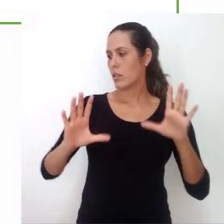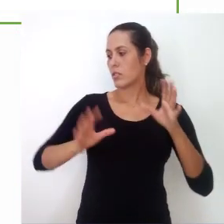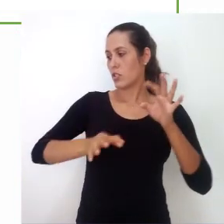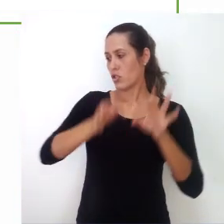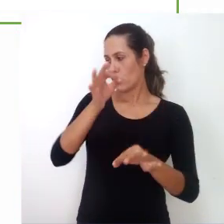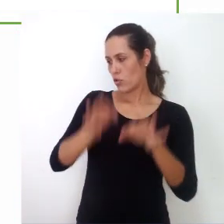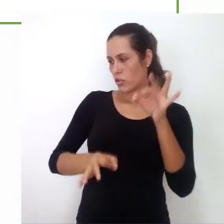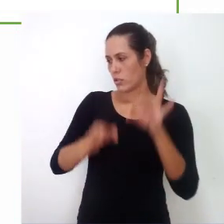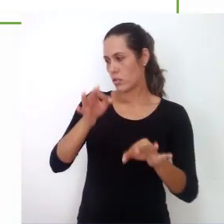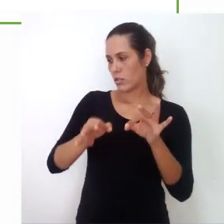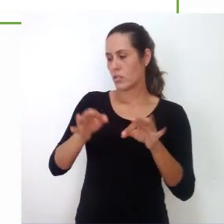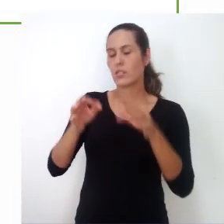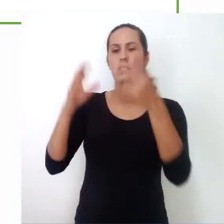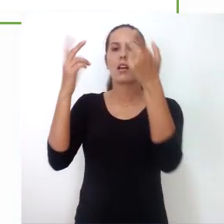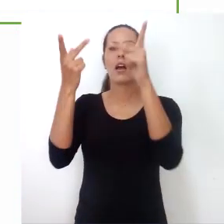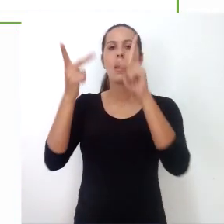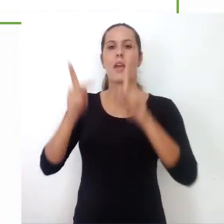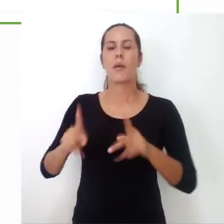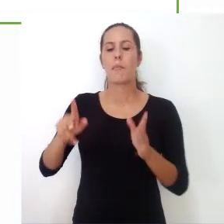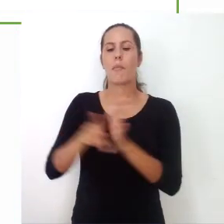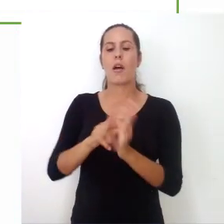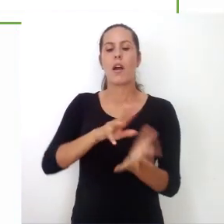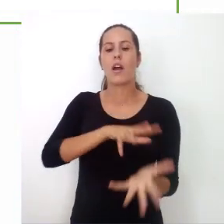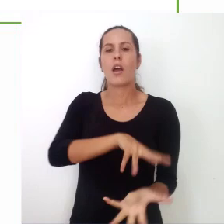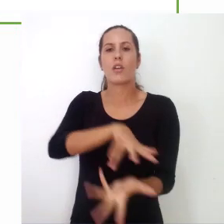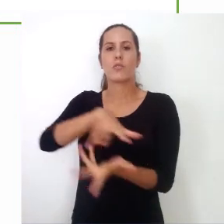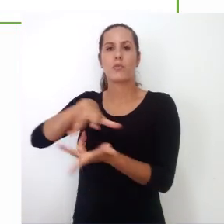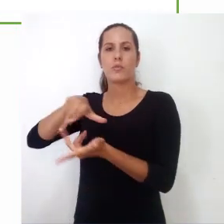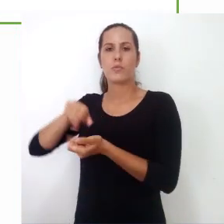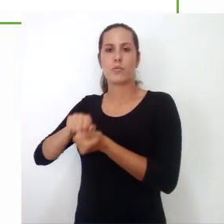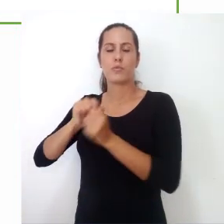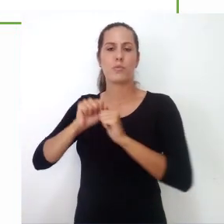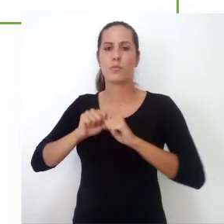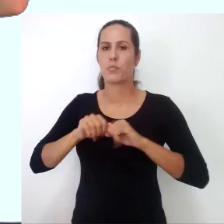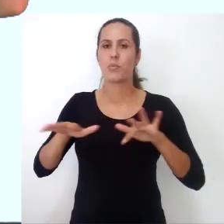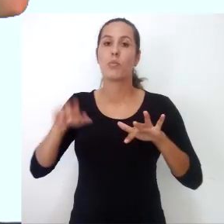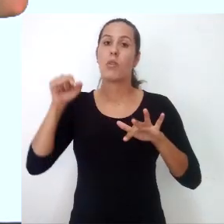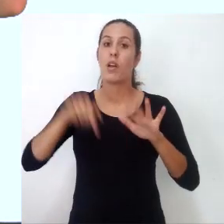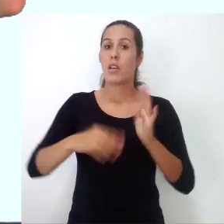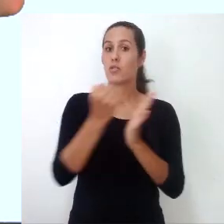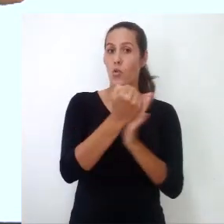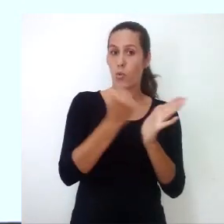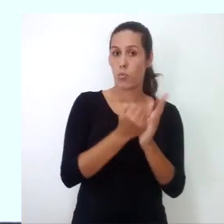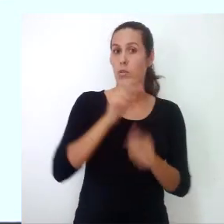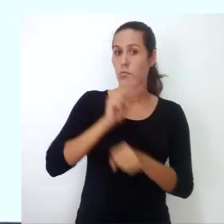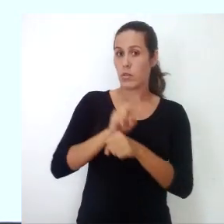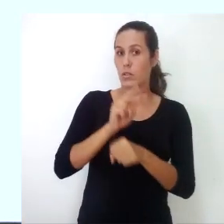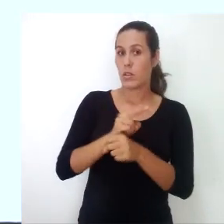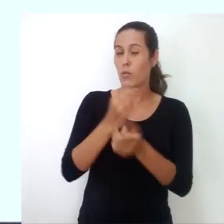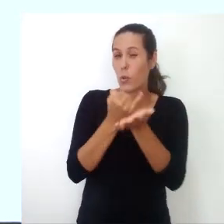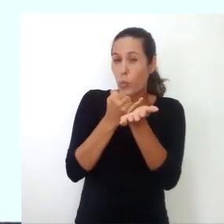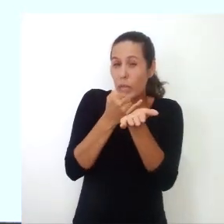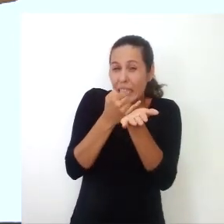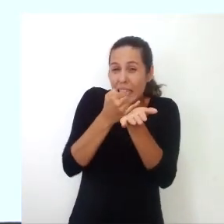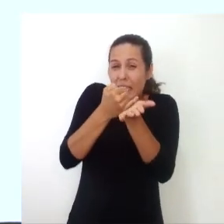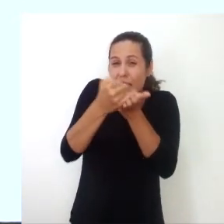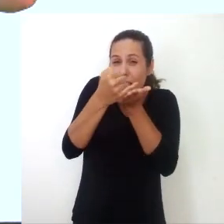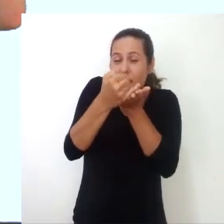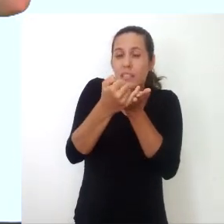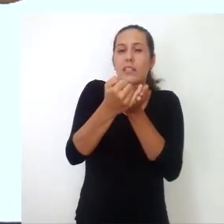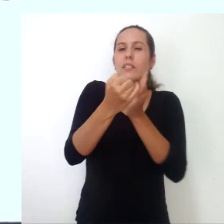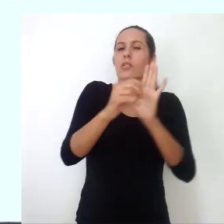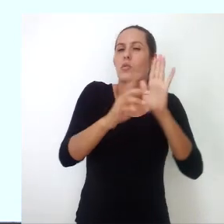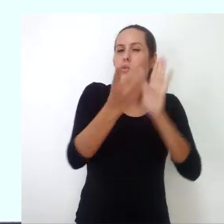no mundo. Liberdade, justiça e paz no mundo. O documento preserva. Logo no início, logo no